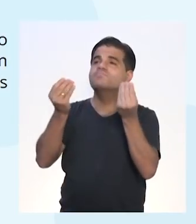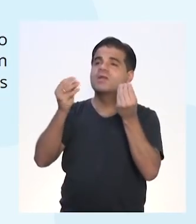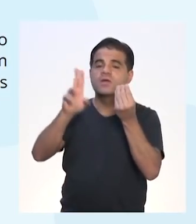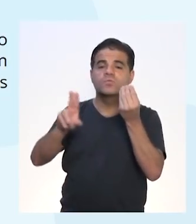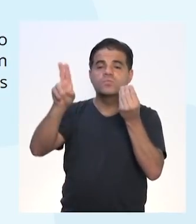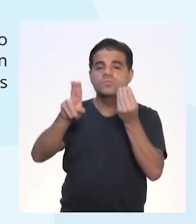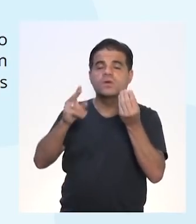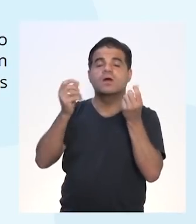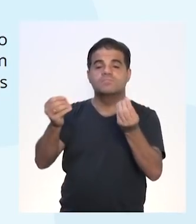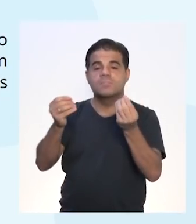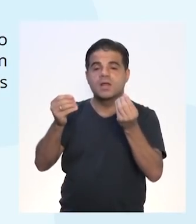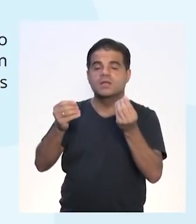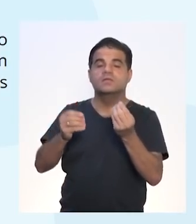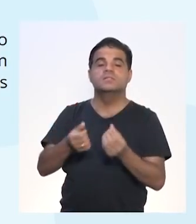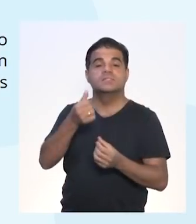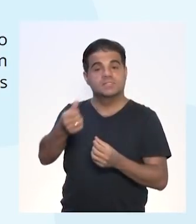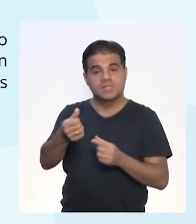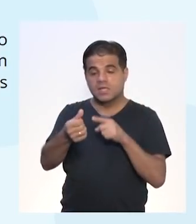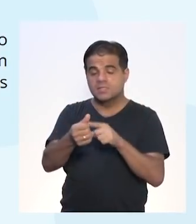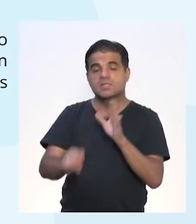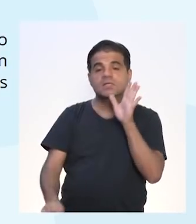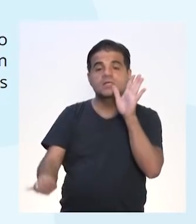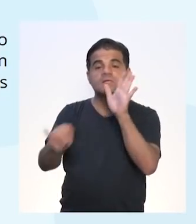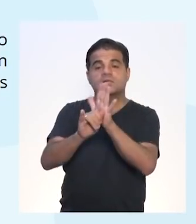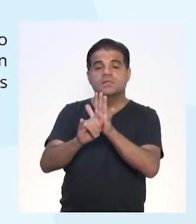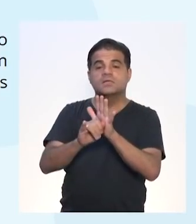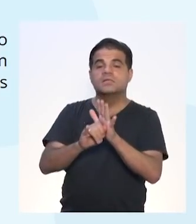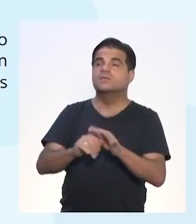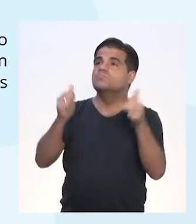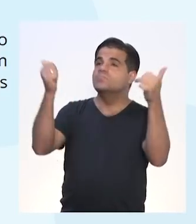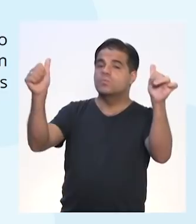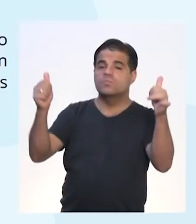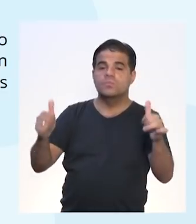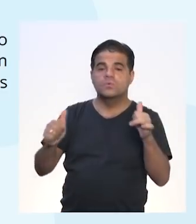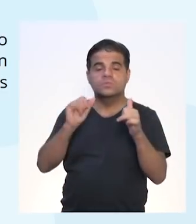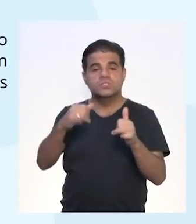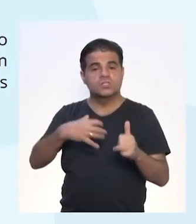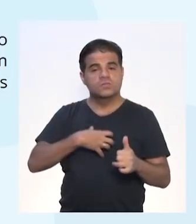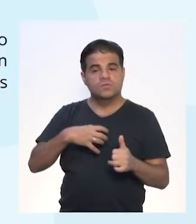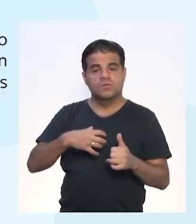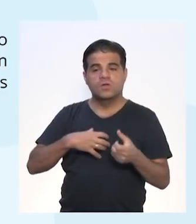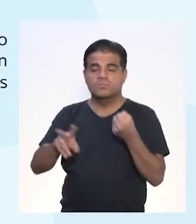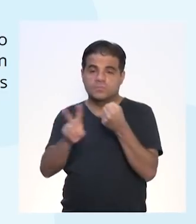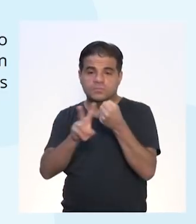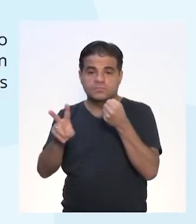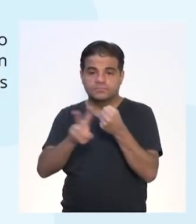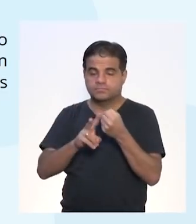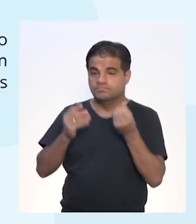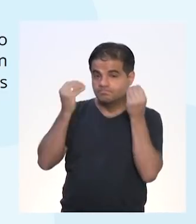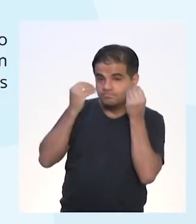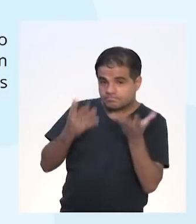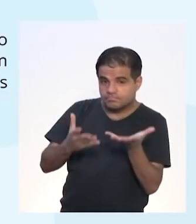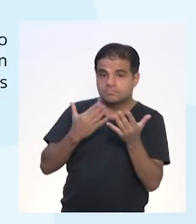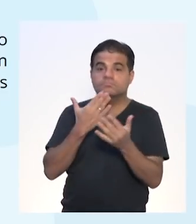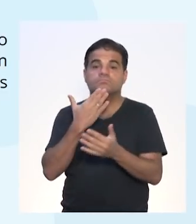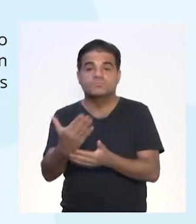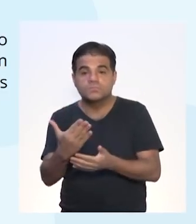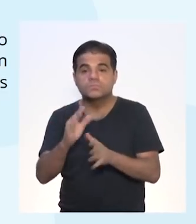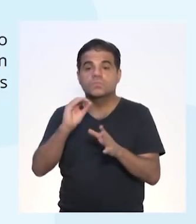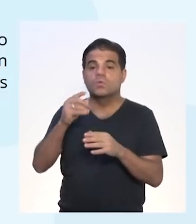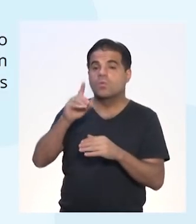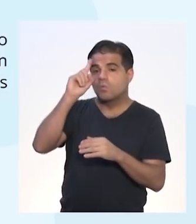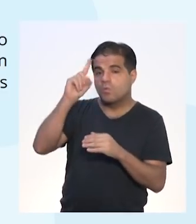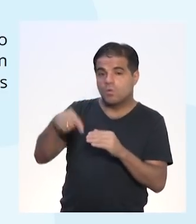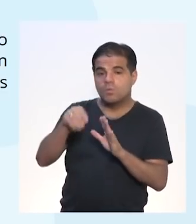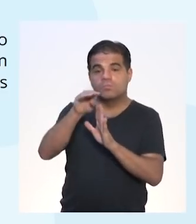servem? 6. Identifique nos cartazes se as formas verbais estão expressando um pedido ou uma